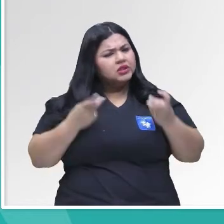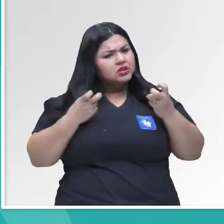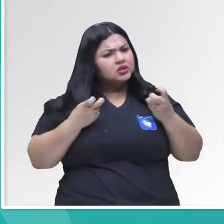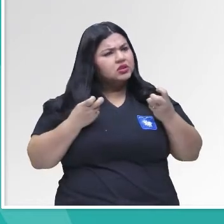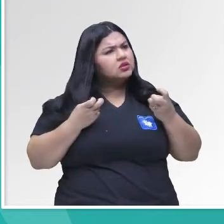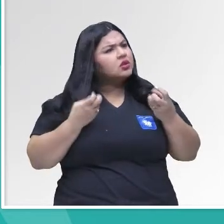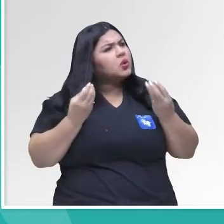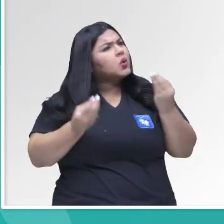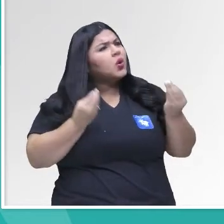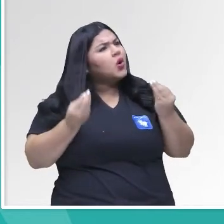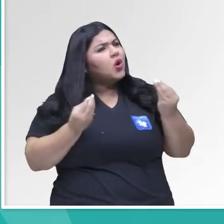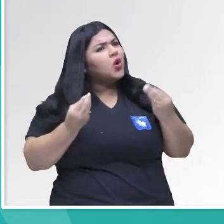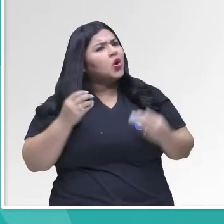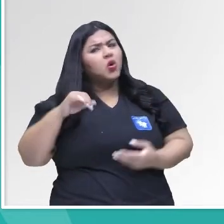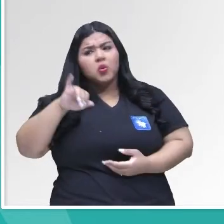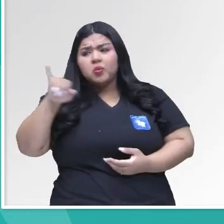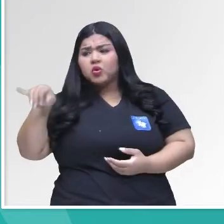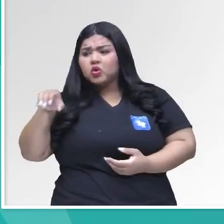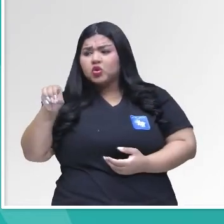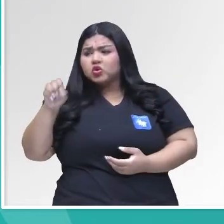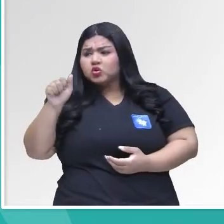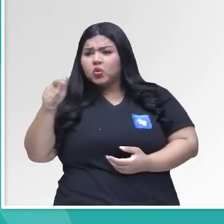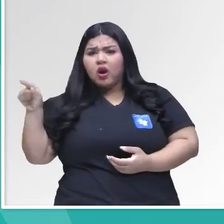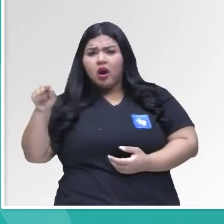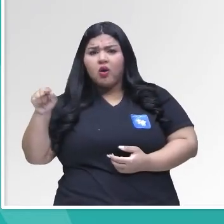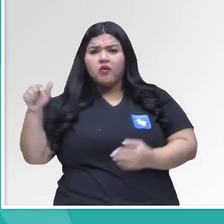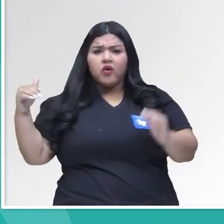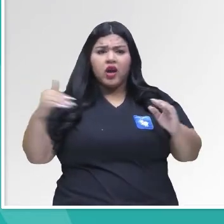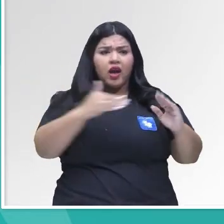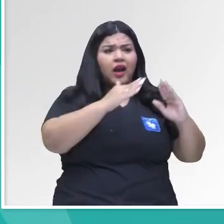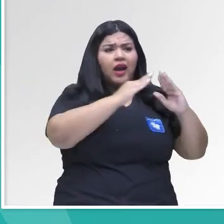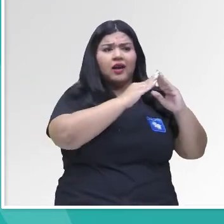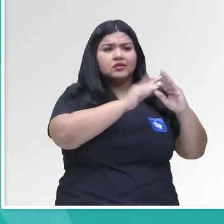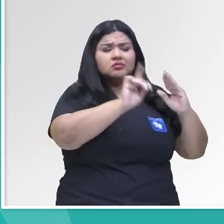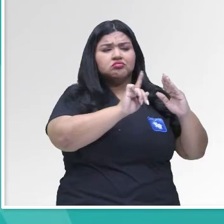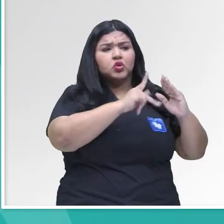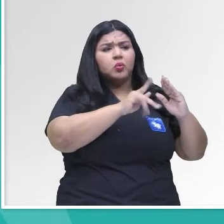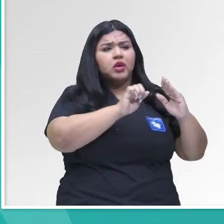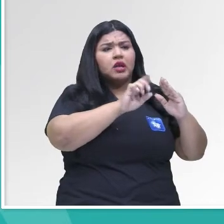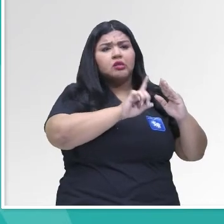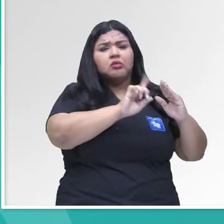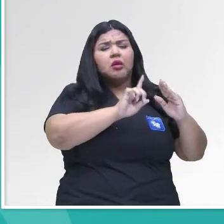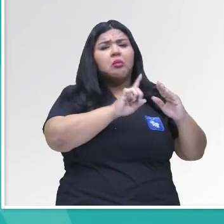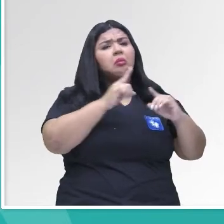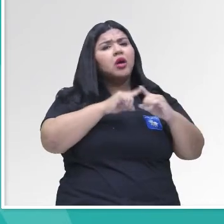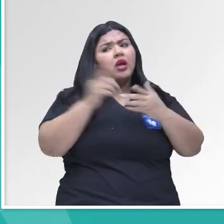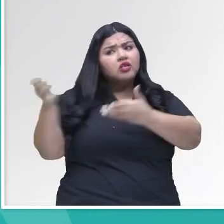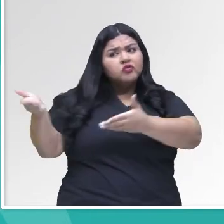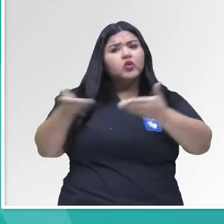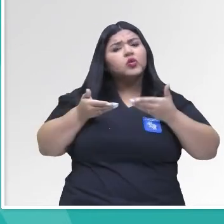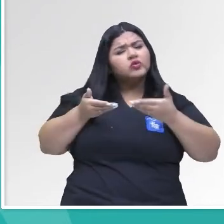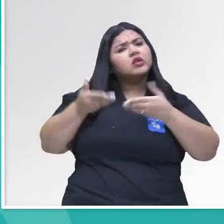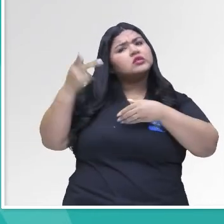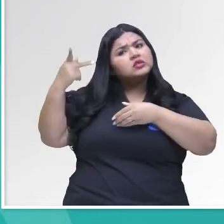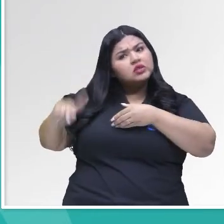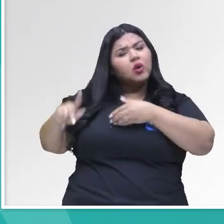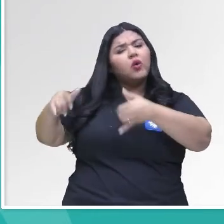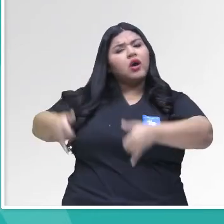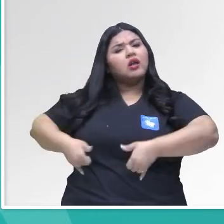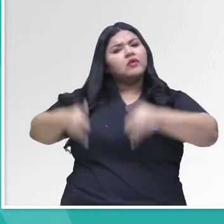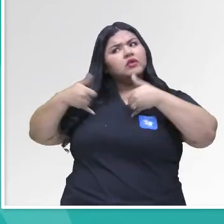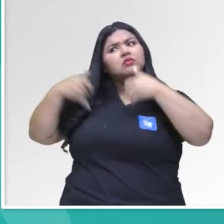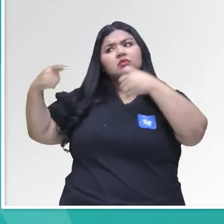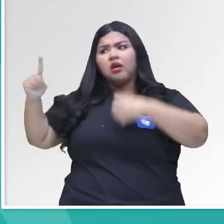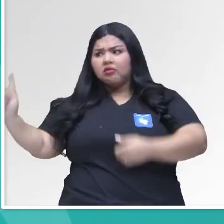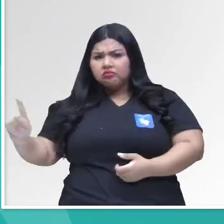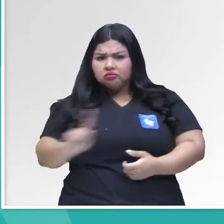como assim o João não apareceu ontem na casa do Pedro? Ele foi convidado. Era seu aniversário. Ponto. Deveria